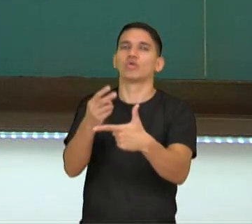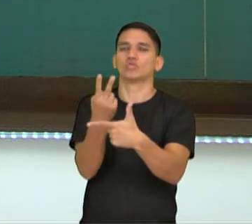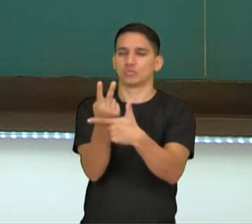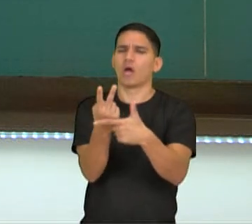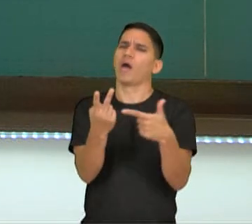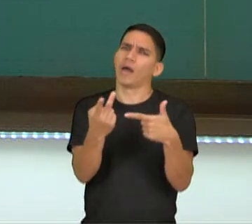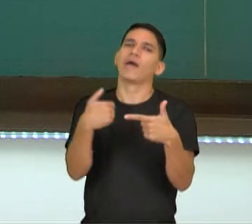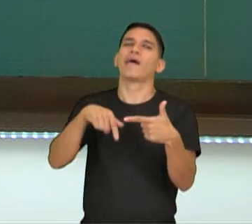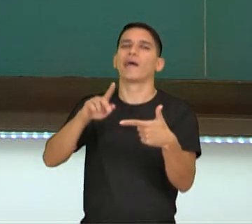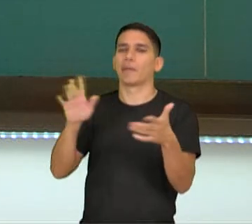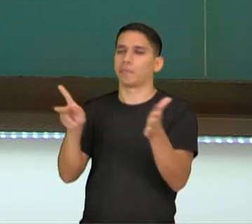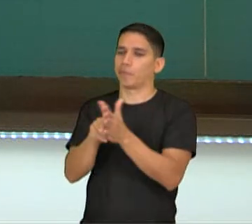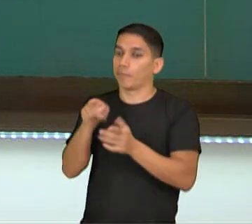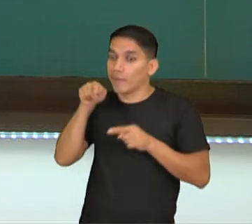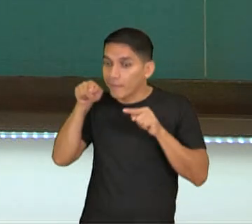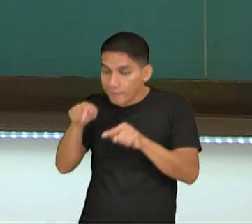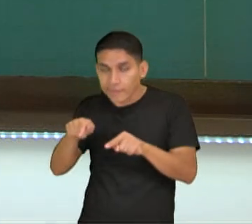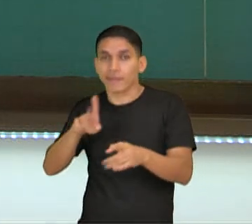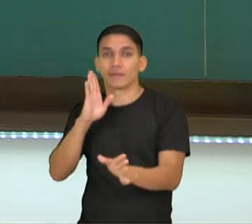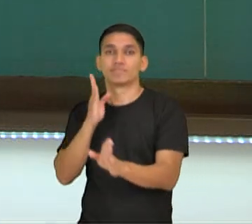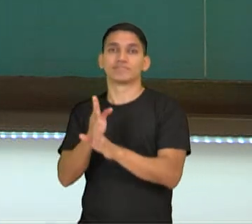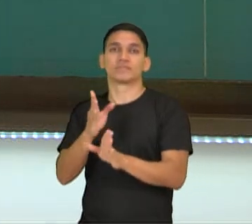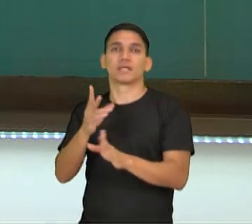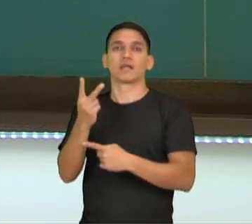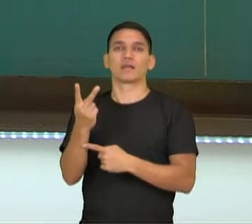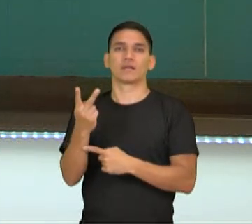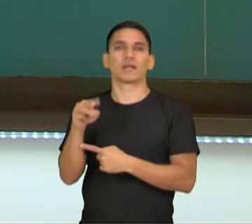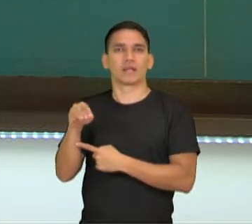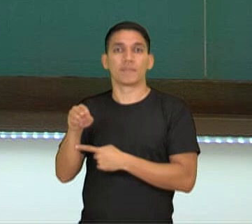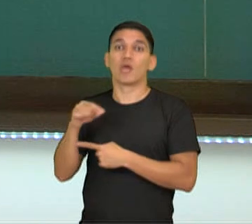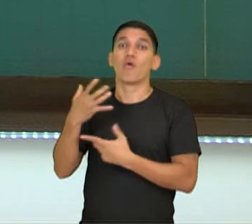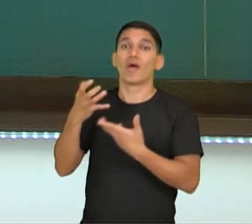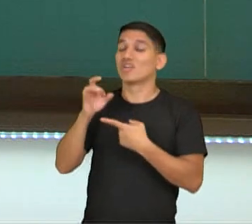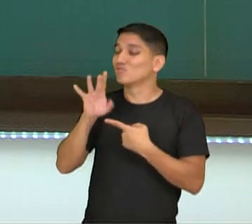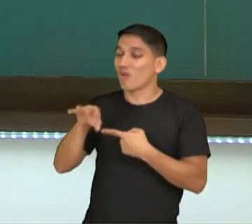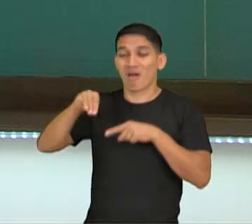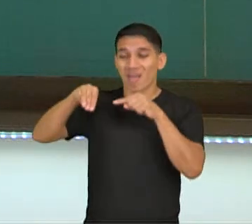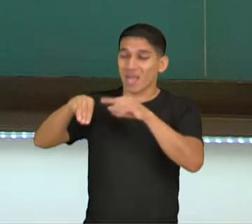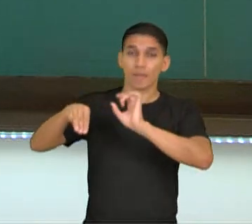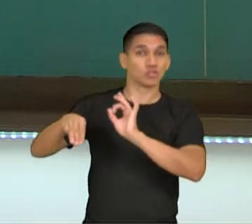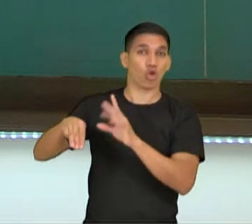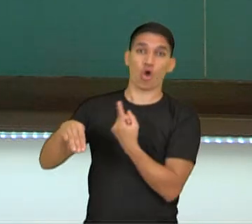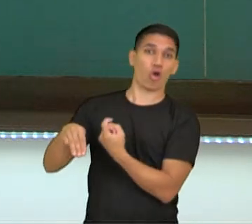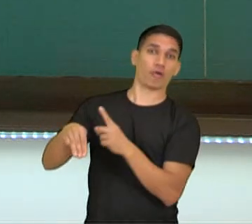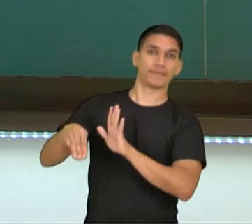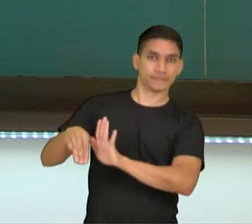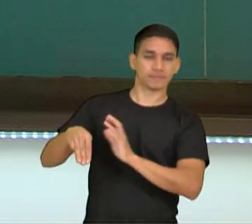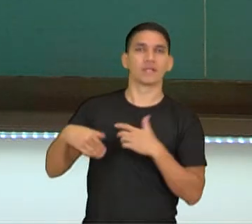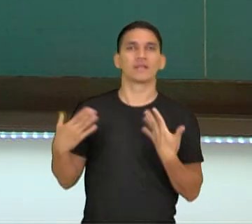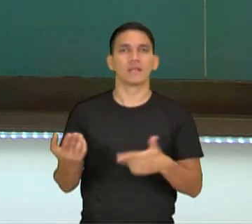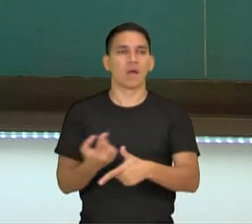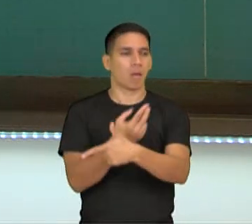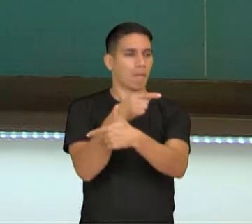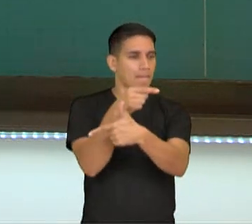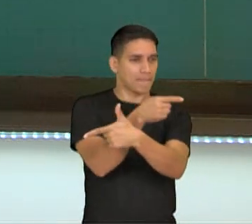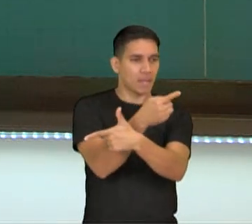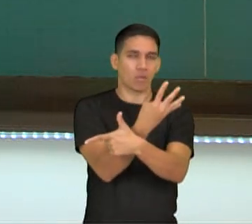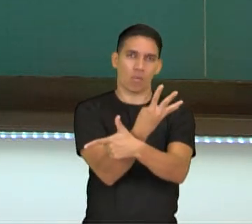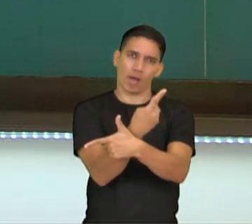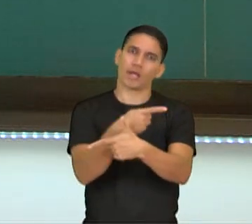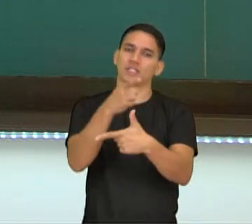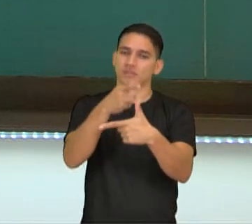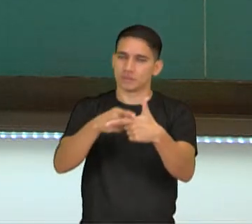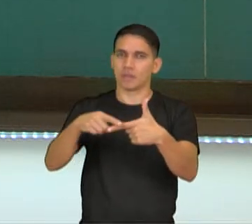2 ali do meio, que é o que eu quero. Eu quero deixar o m sozinho, tá? Então, aqui, menos 4 dividido por 2 é